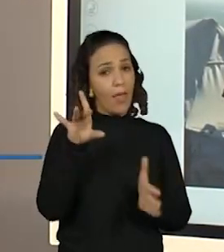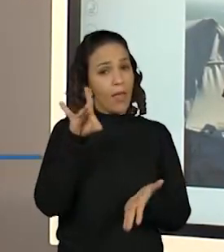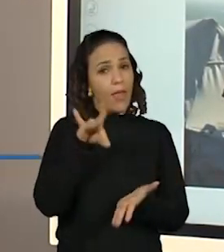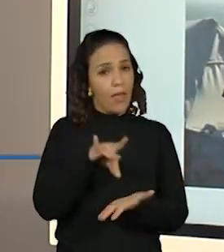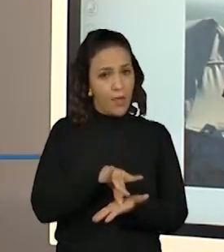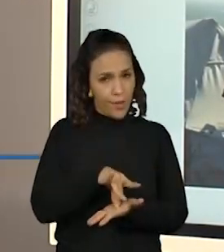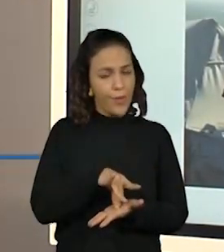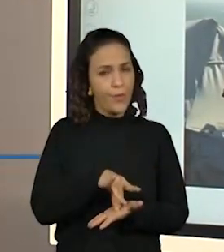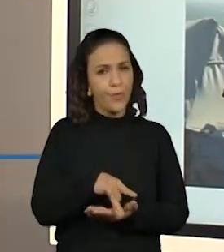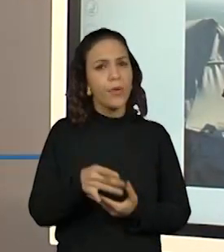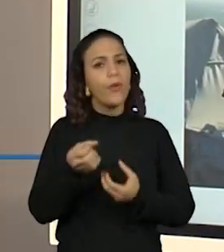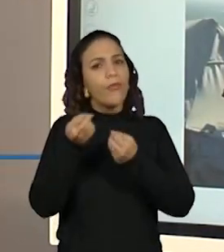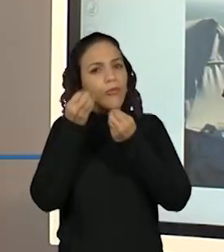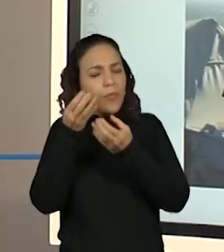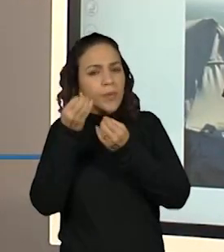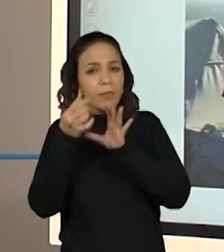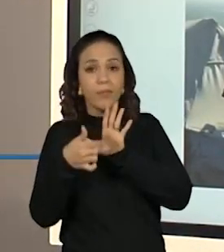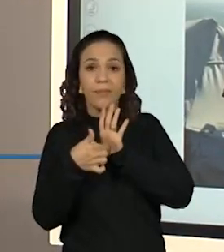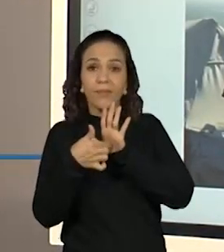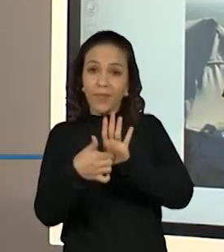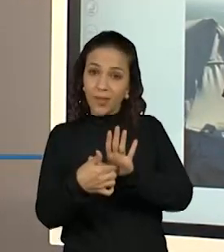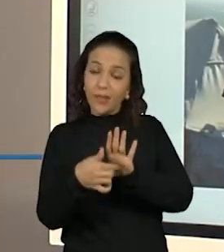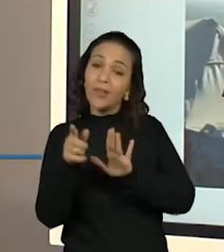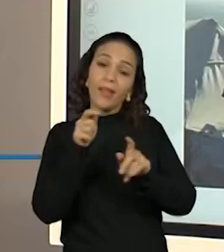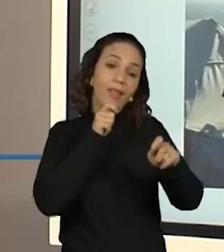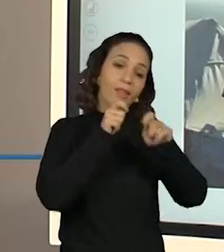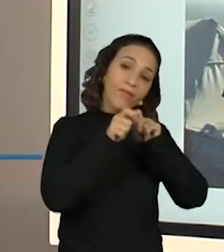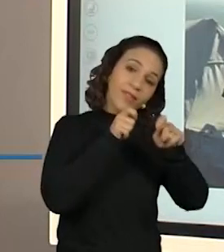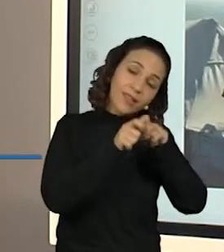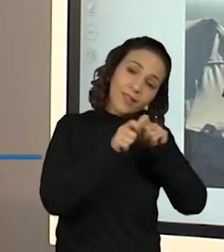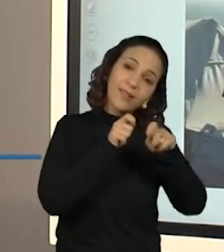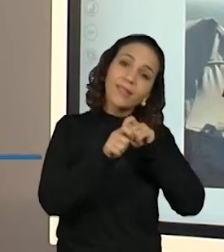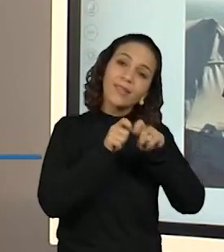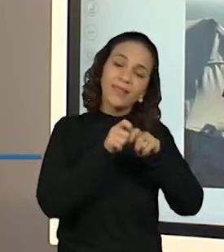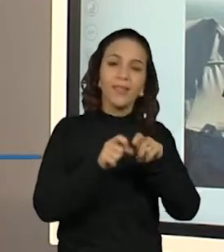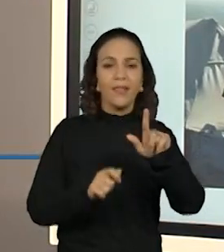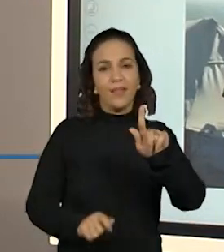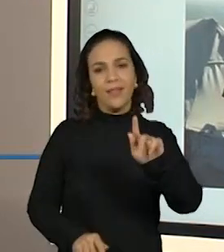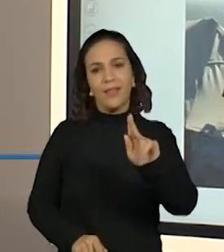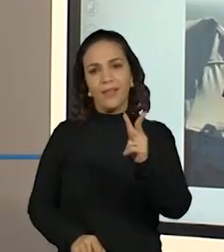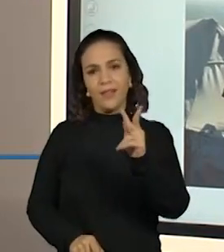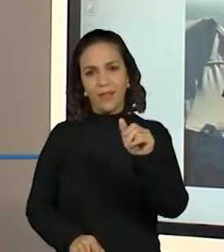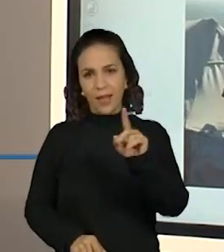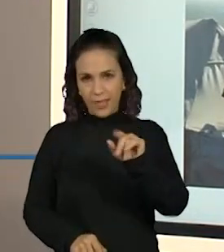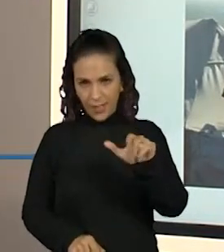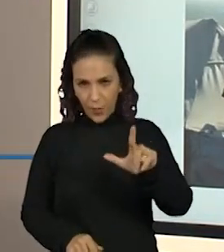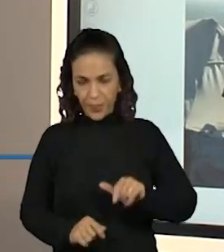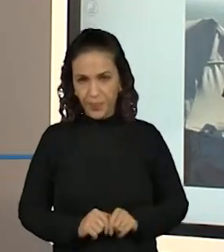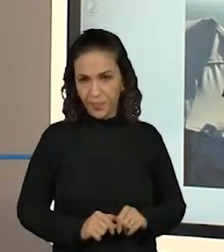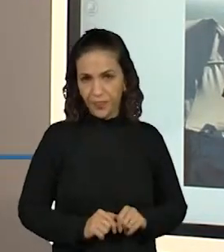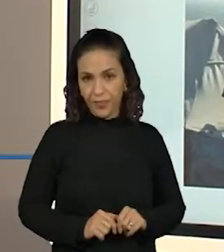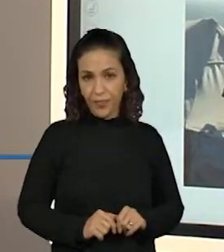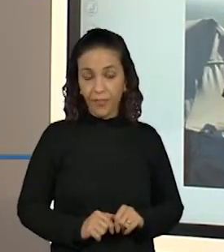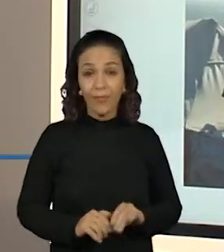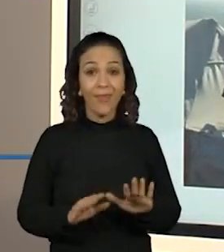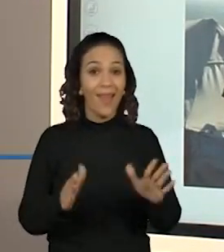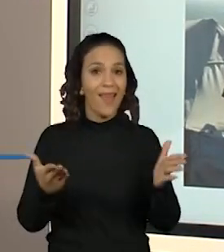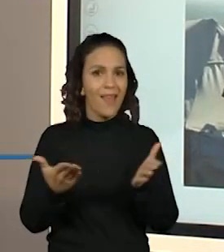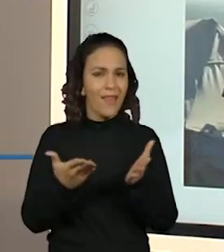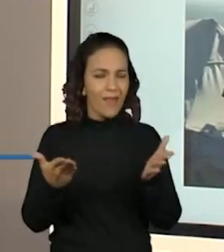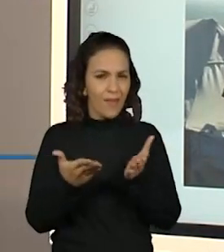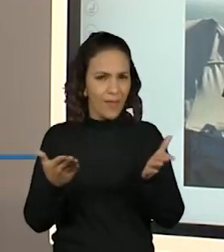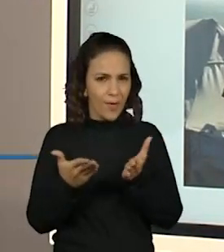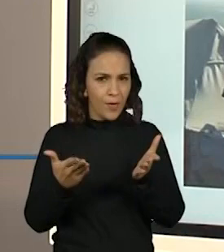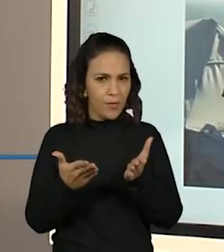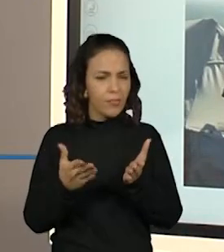realidade, informações apresentadas por meio da entrevista de Gazal. Agora, nós faremos um